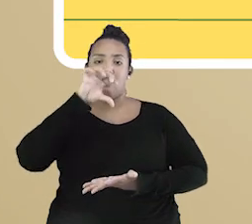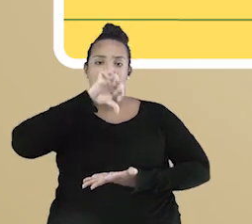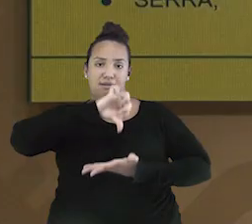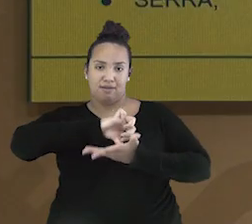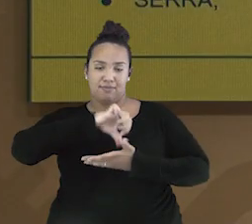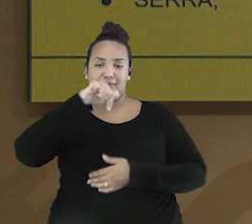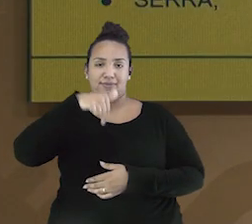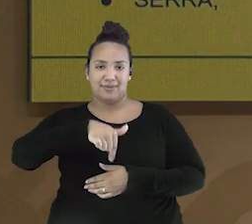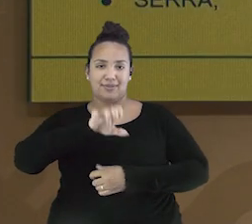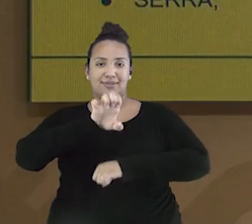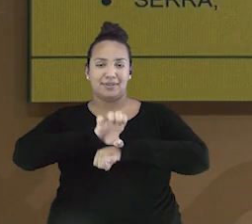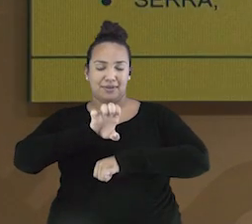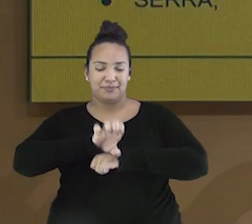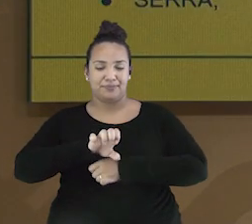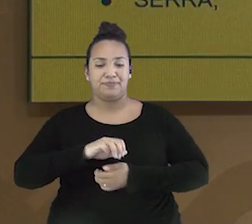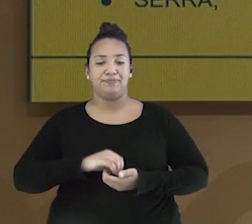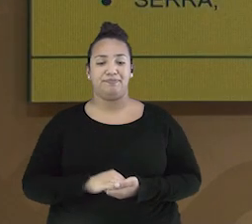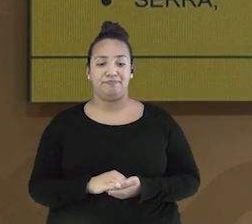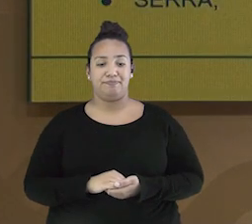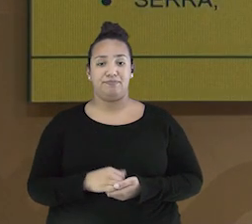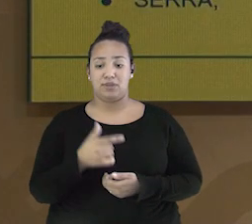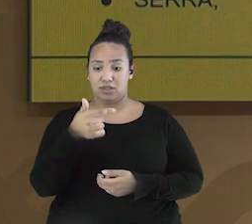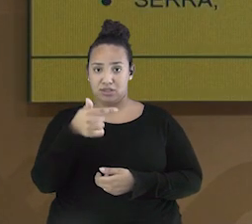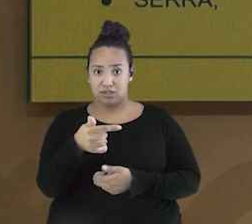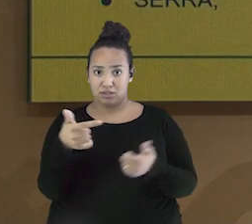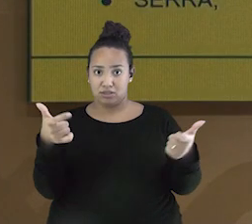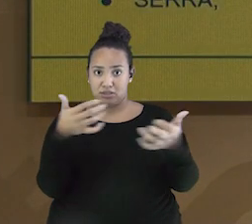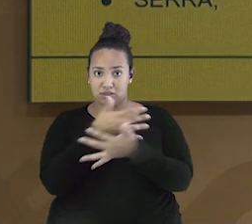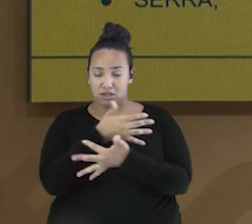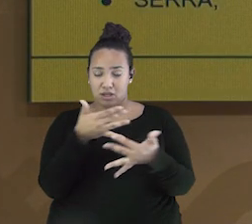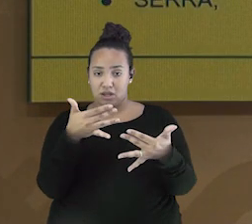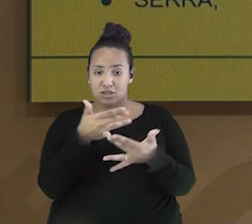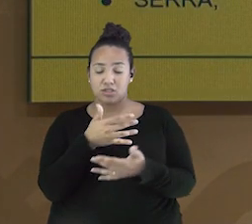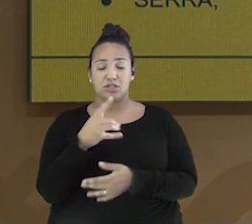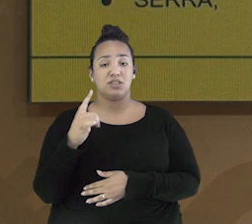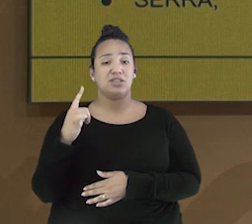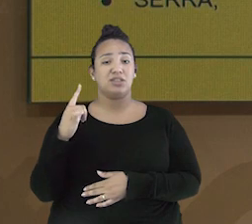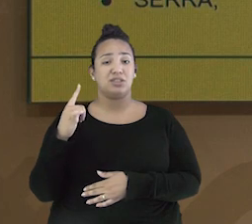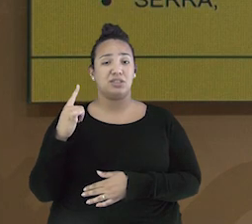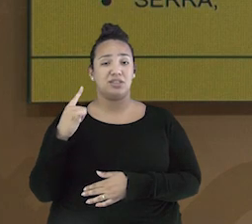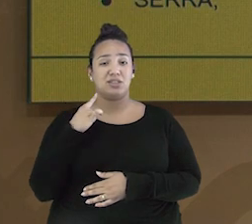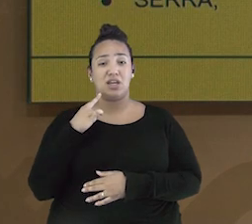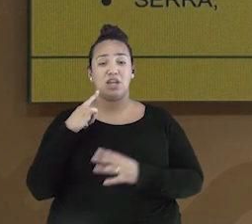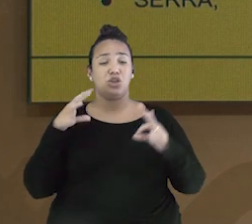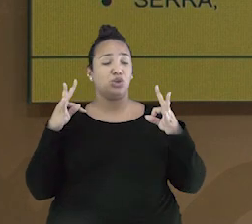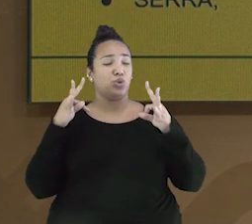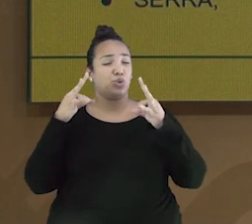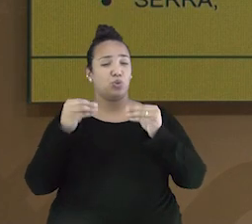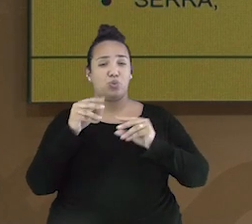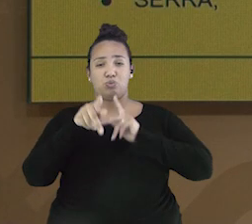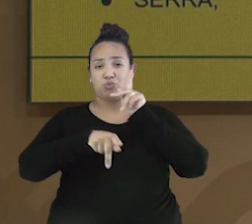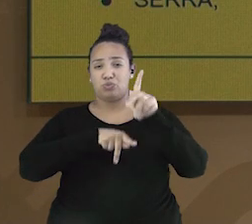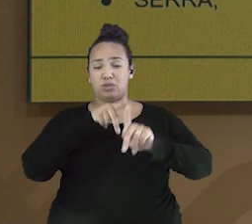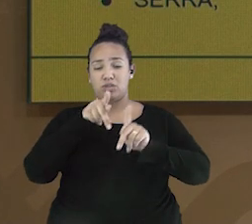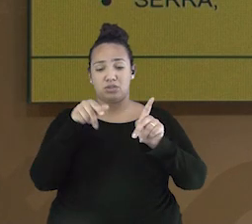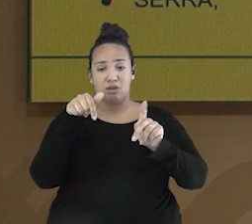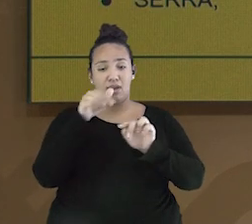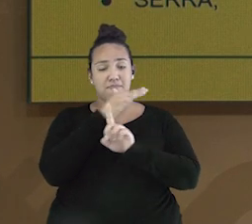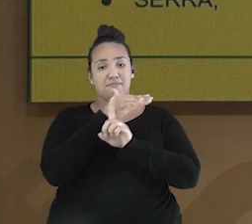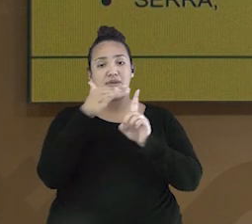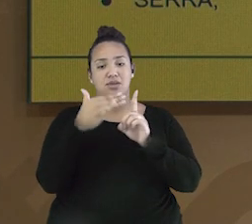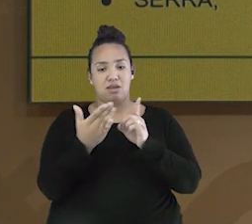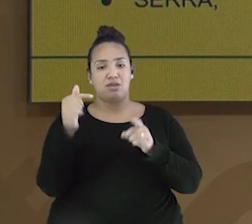estado. Juntos, esses 7 municípios concentram quase metade da população do estado inteiro e também